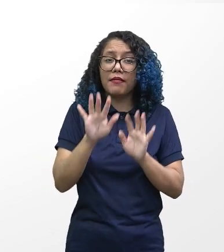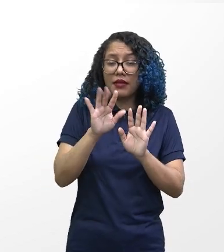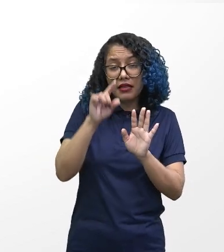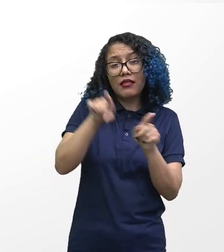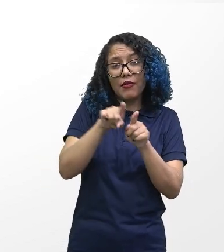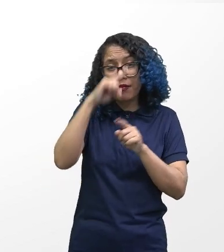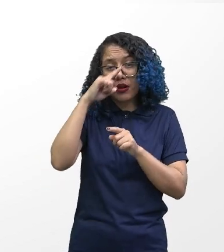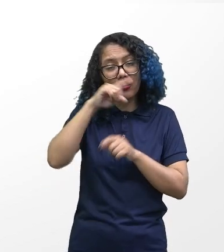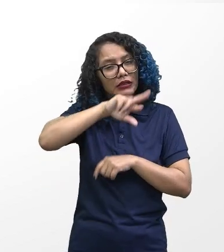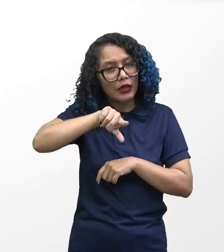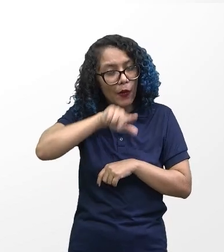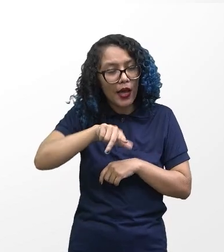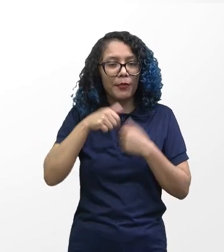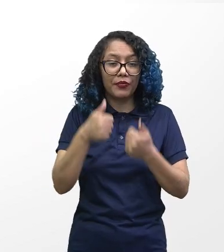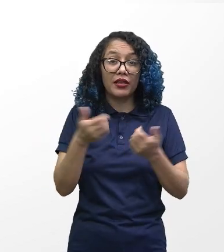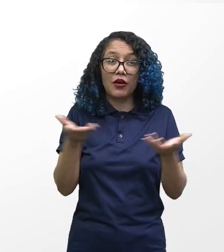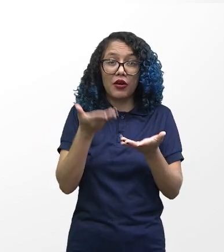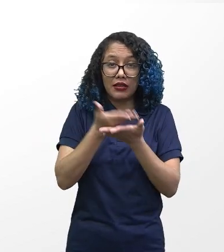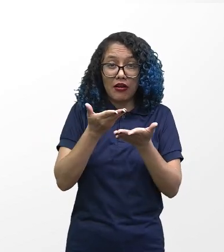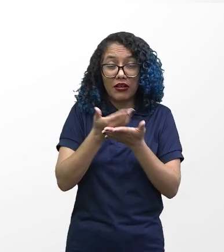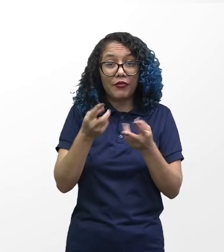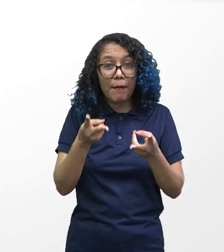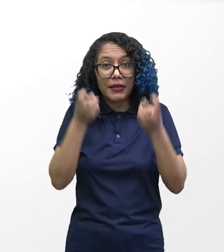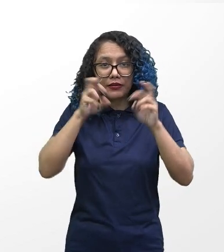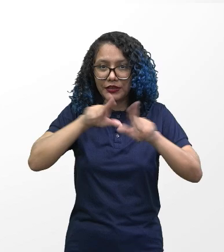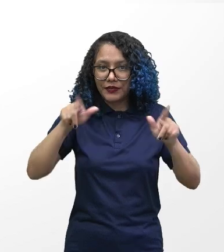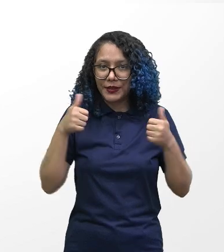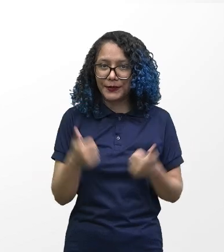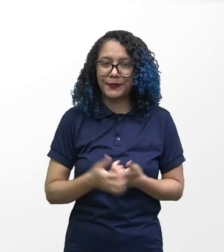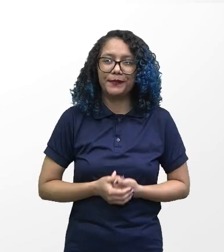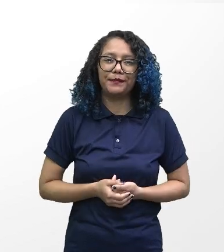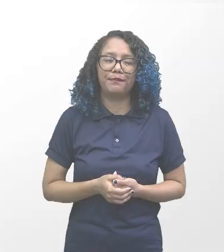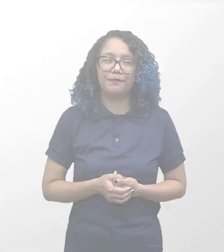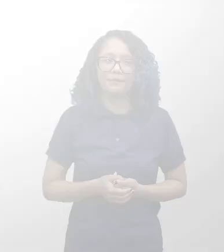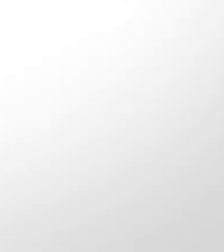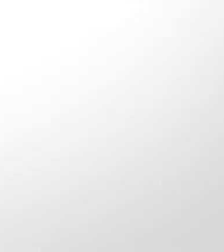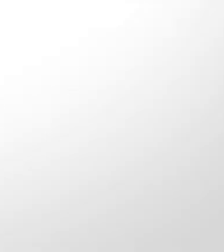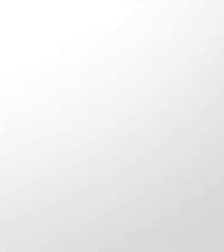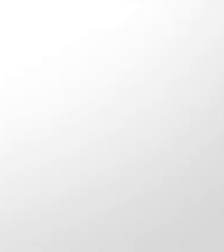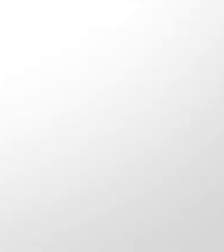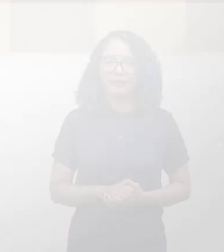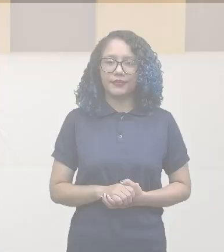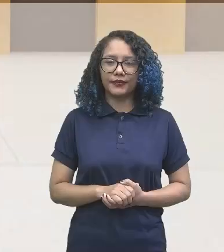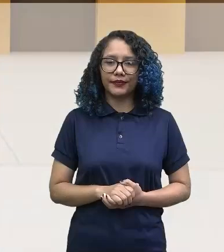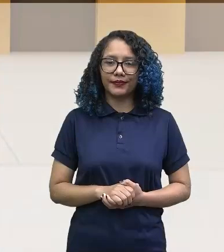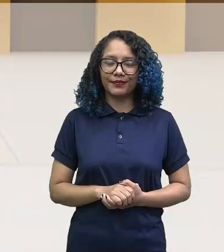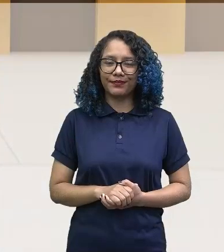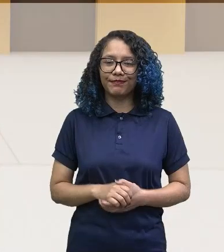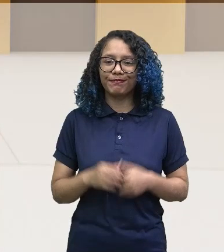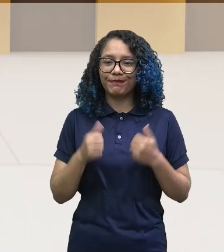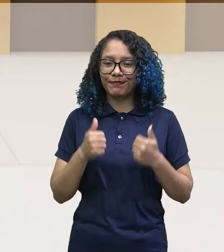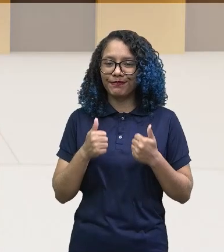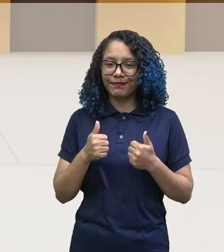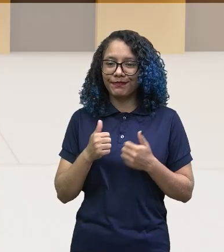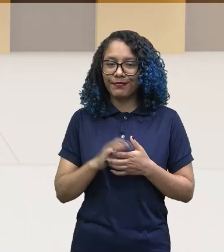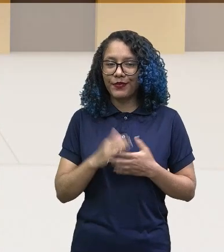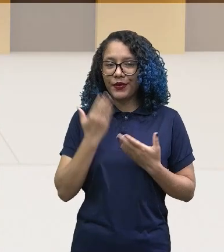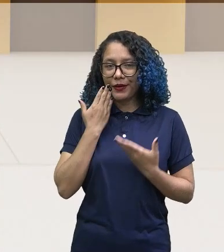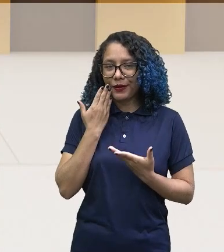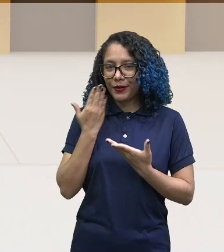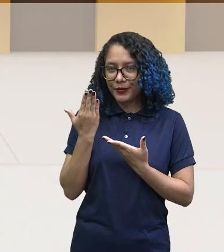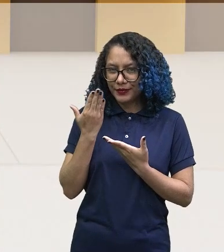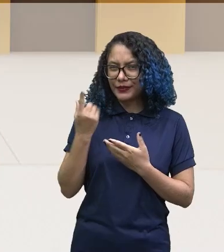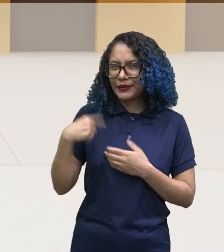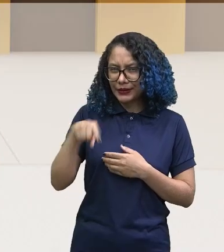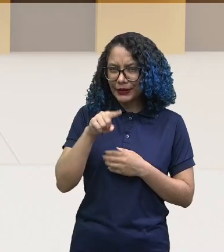assim não são perigosas. Na aula, veremos a diferença. Muito bem, pessoal. Olha só, vocês